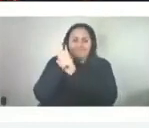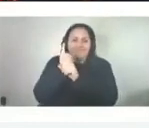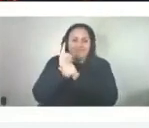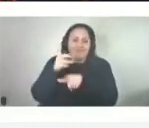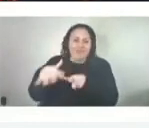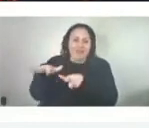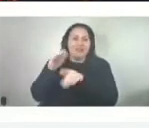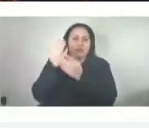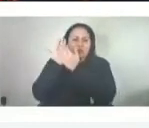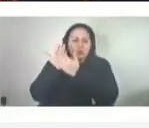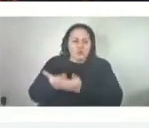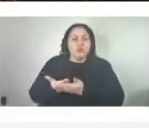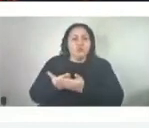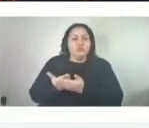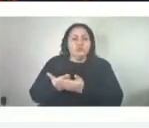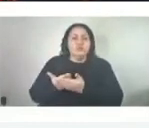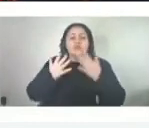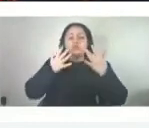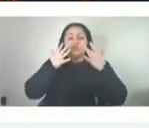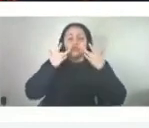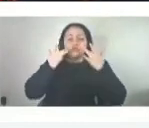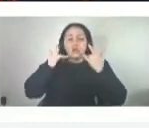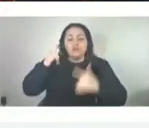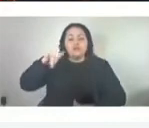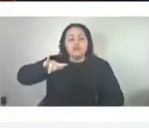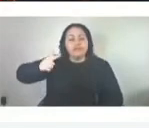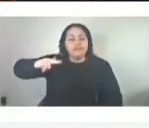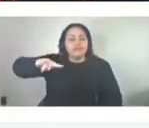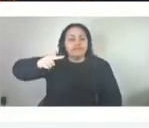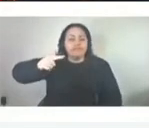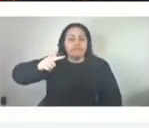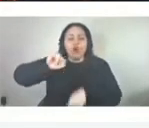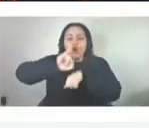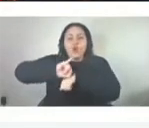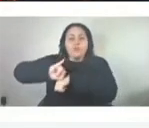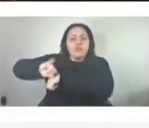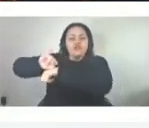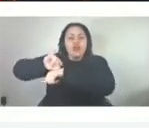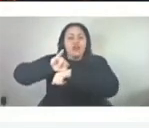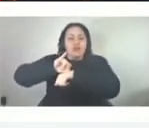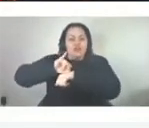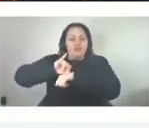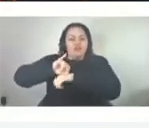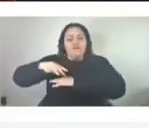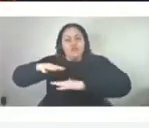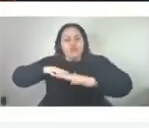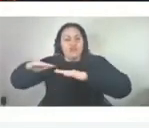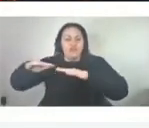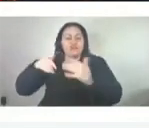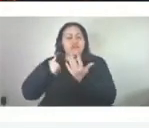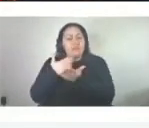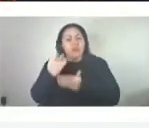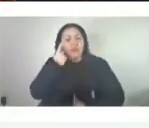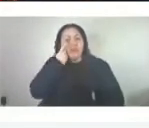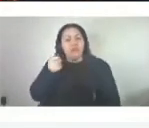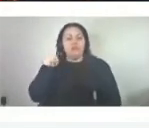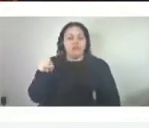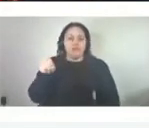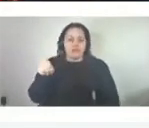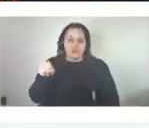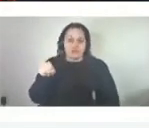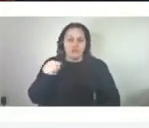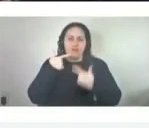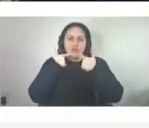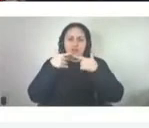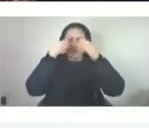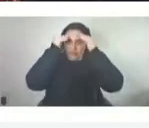em teatro de animação de objetos. Eu comecei a me interessar por essa linguagem que foi criada na década de 80,